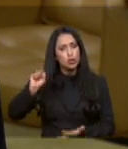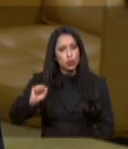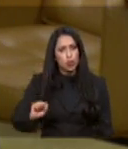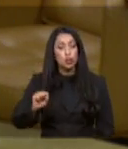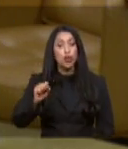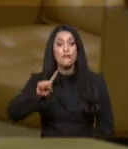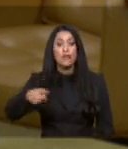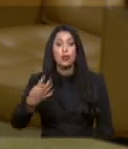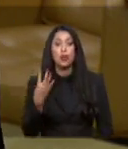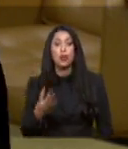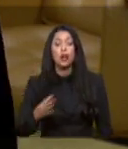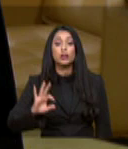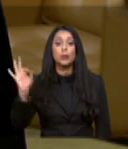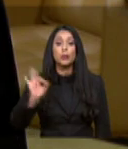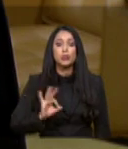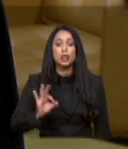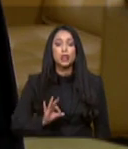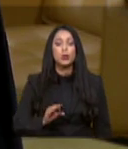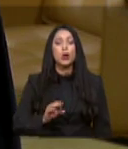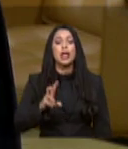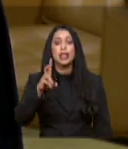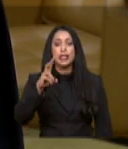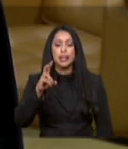118,4% e cerca de